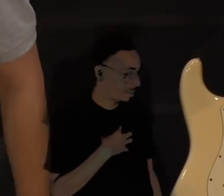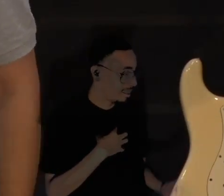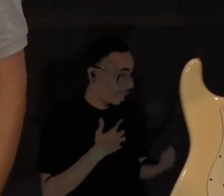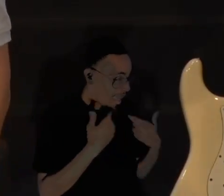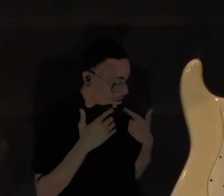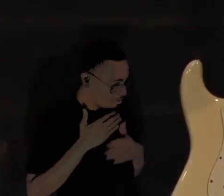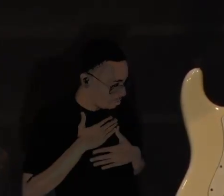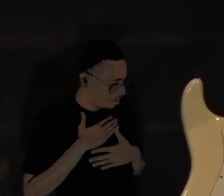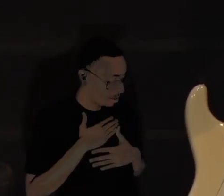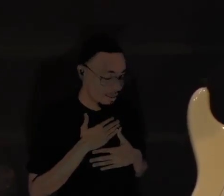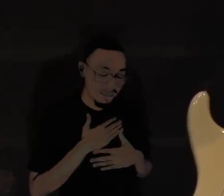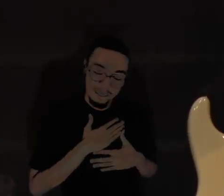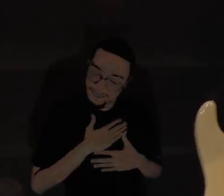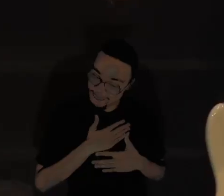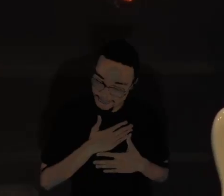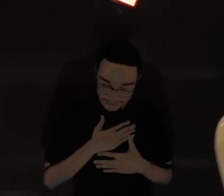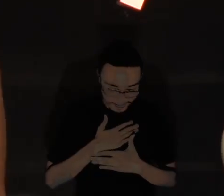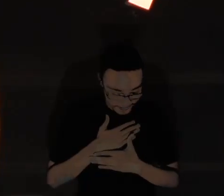vontade.